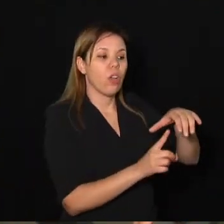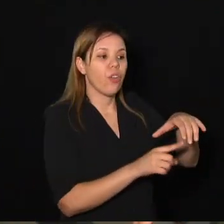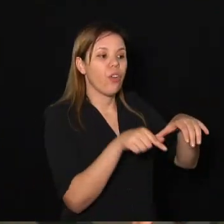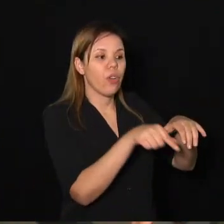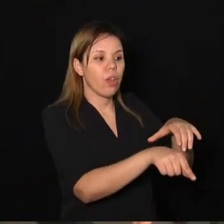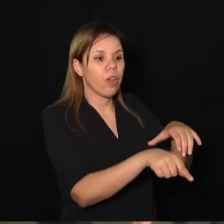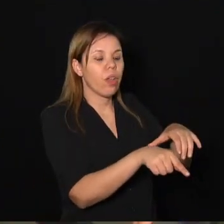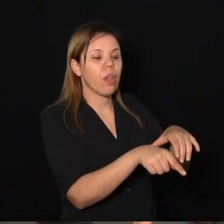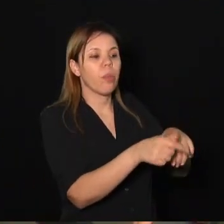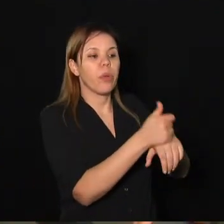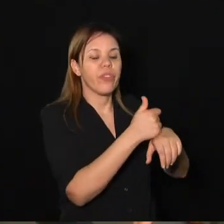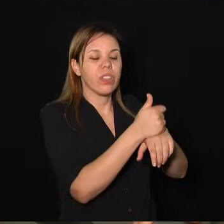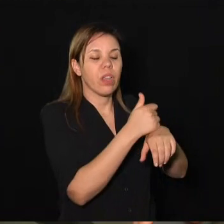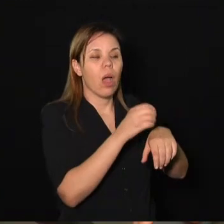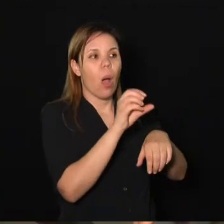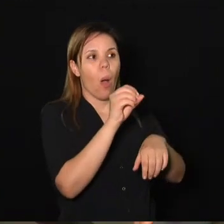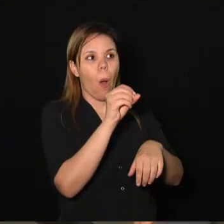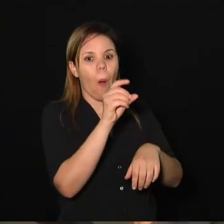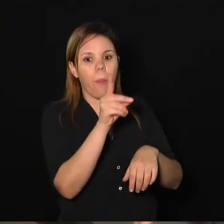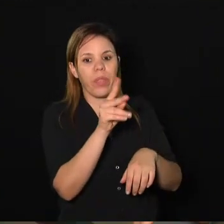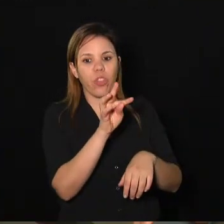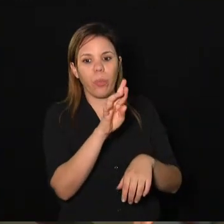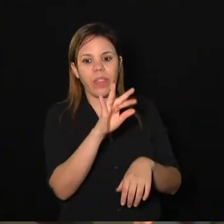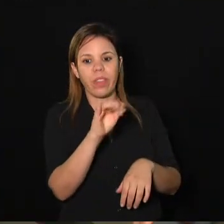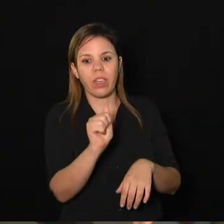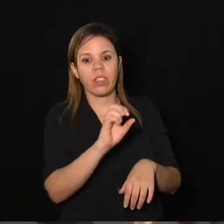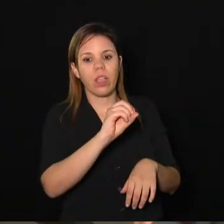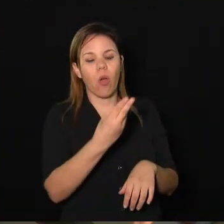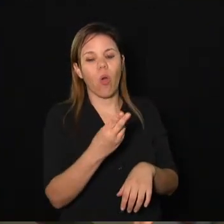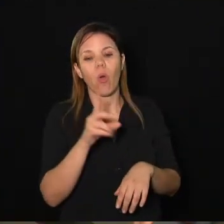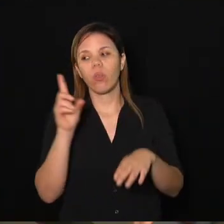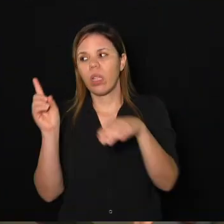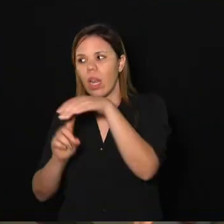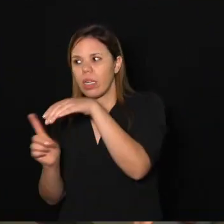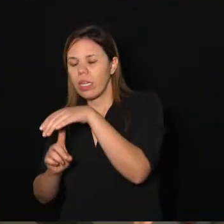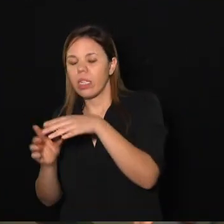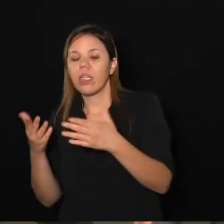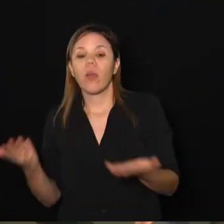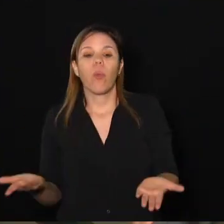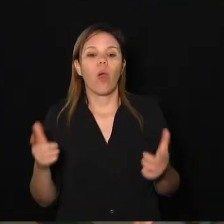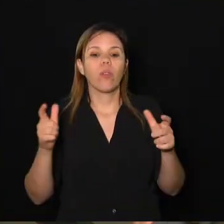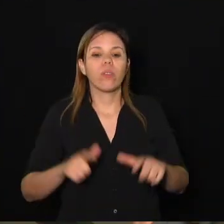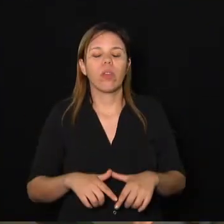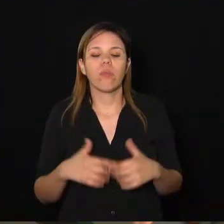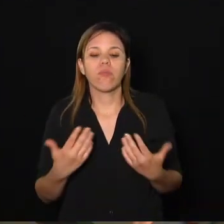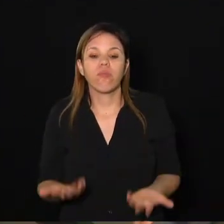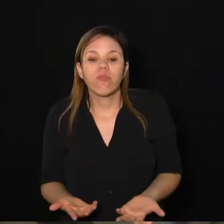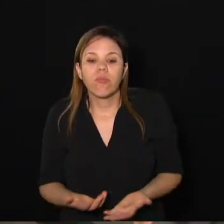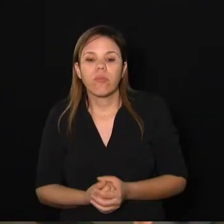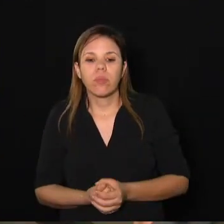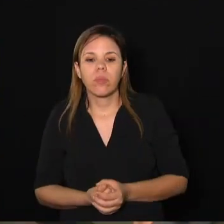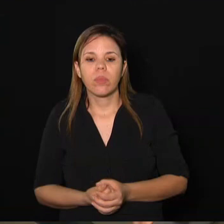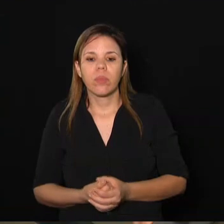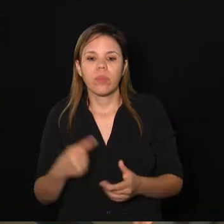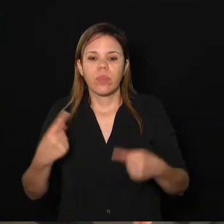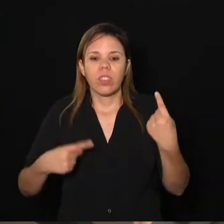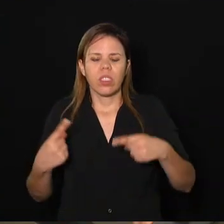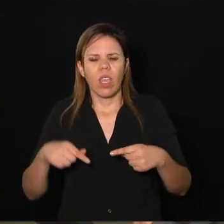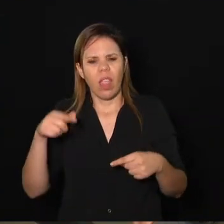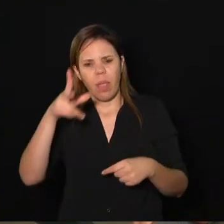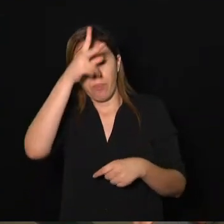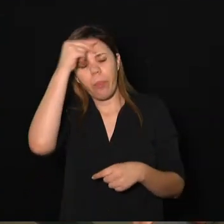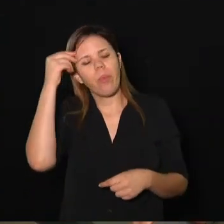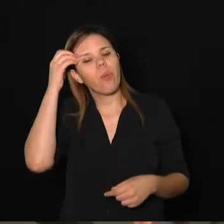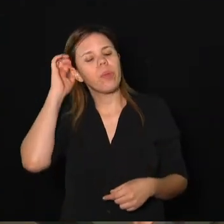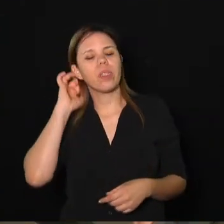talvez a gente precisasse para mim clarear um pouco eu acho que o debate e a audiência pública é necessário para a gente